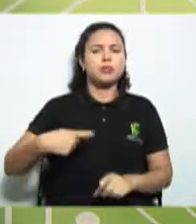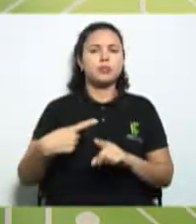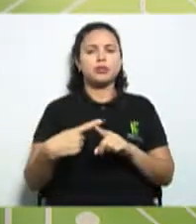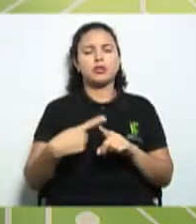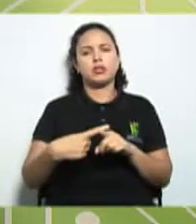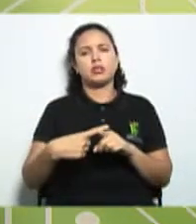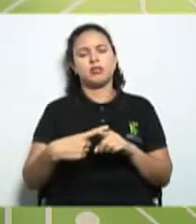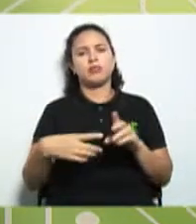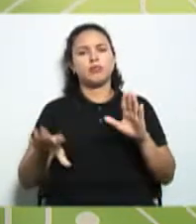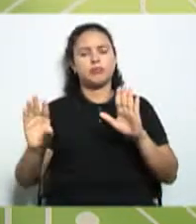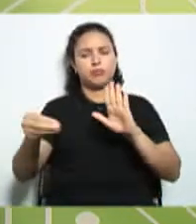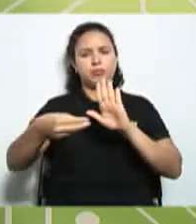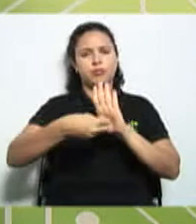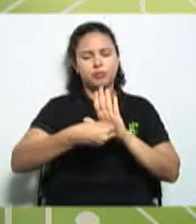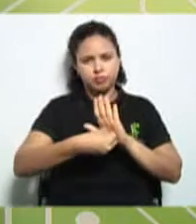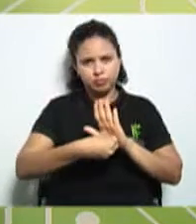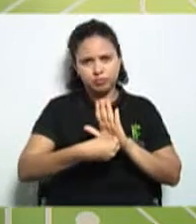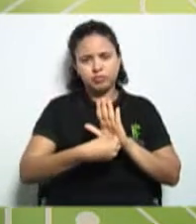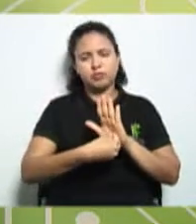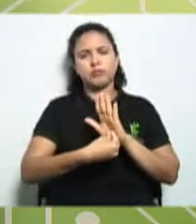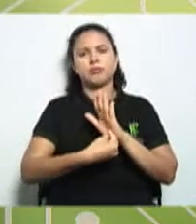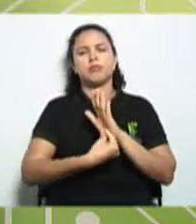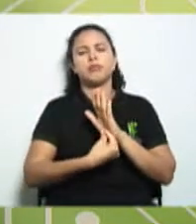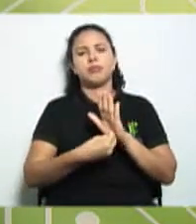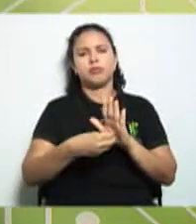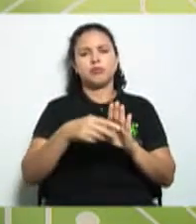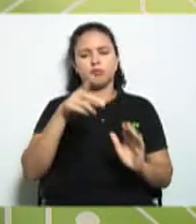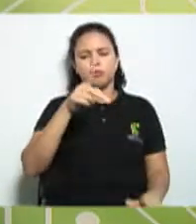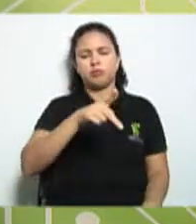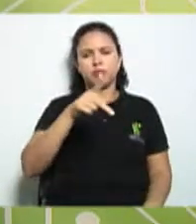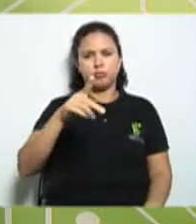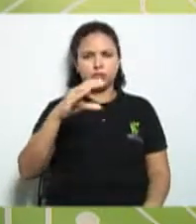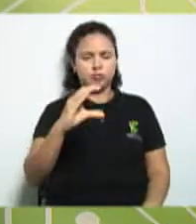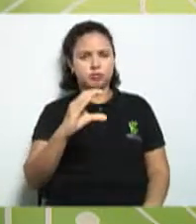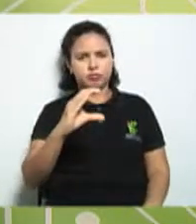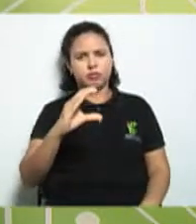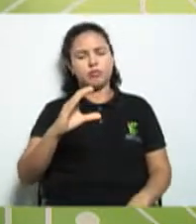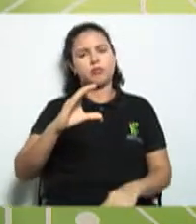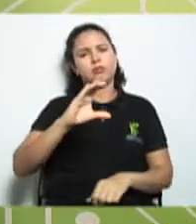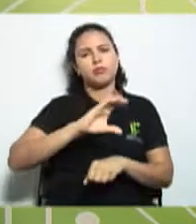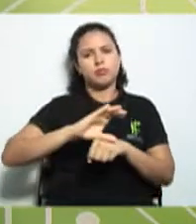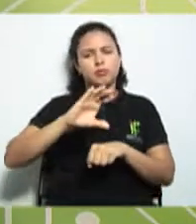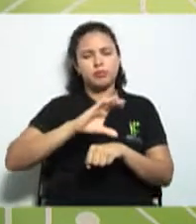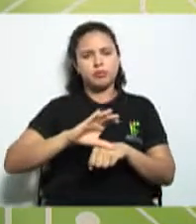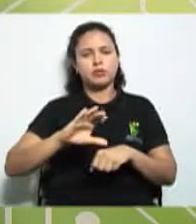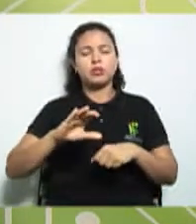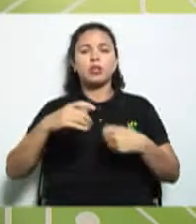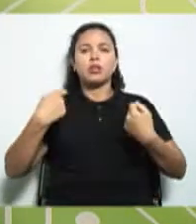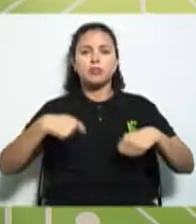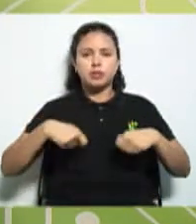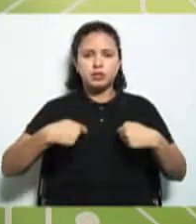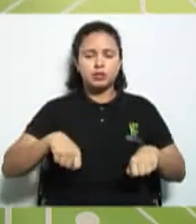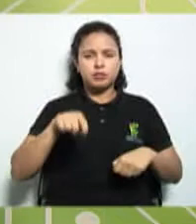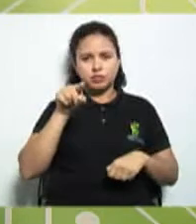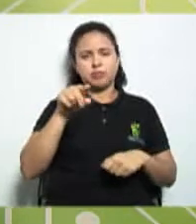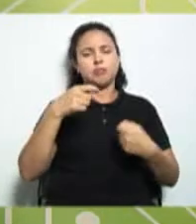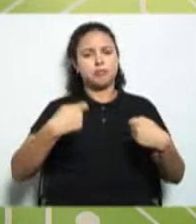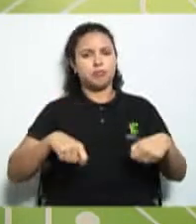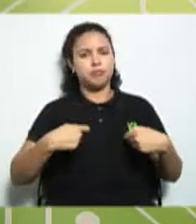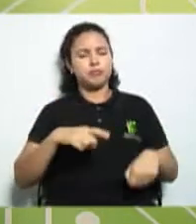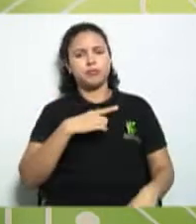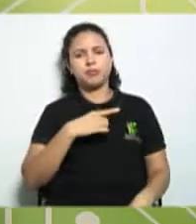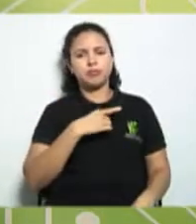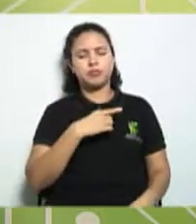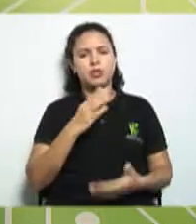minha prática profissional. Eu preciso, né, ter alguns requisitos que nós já falamos